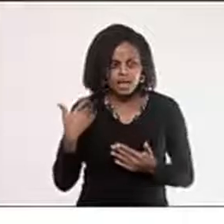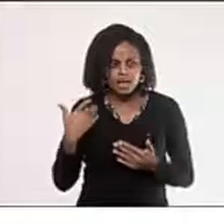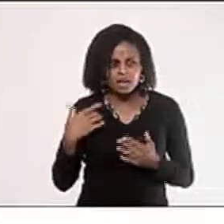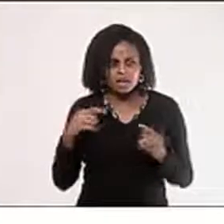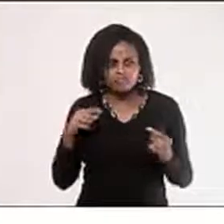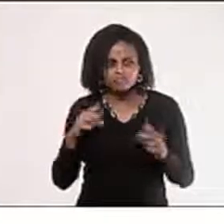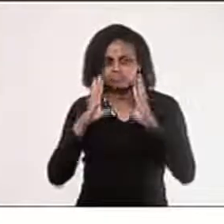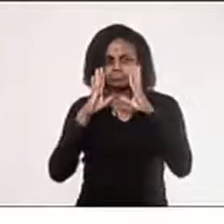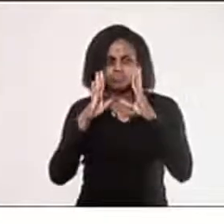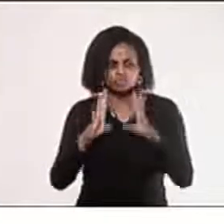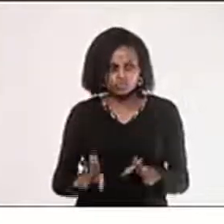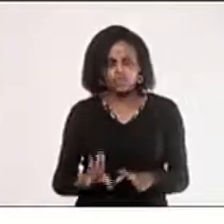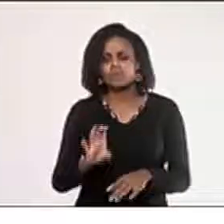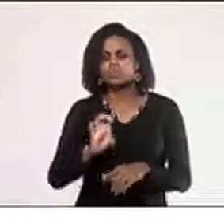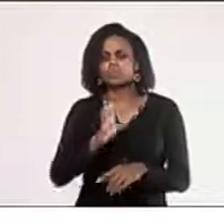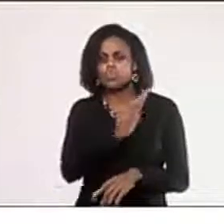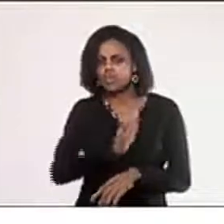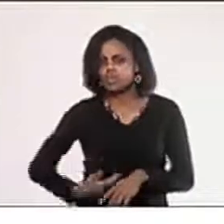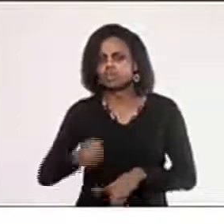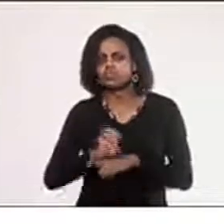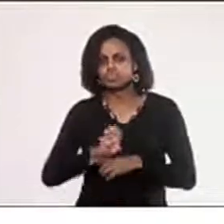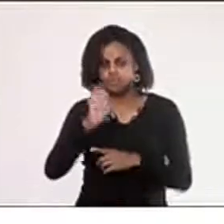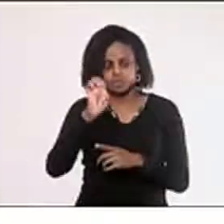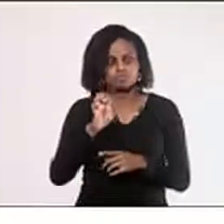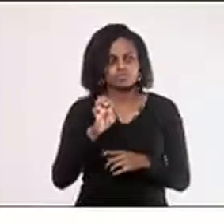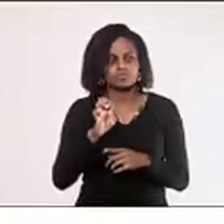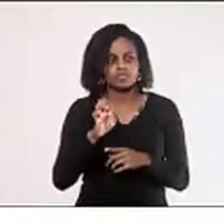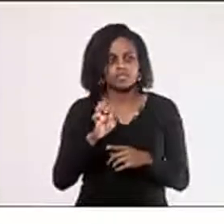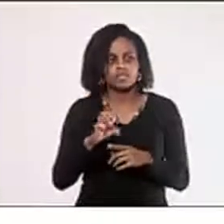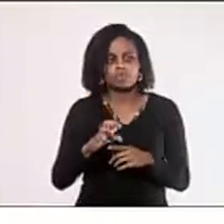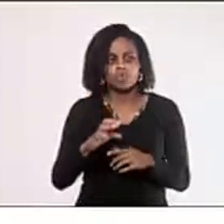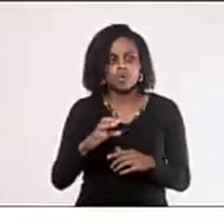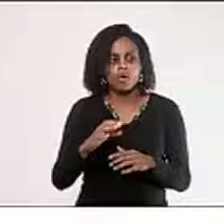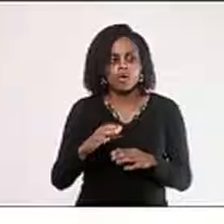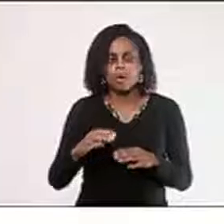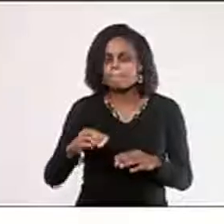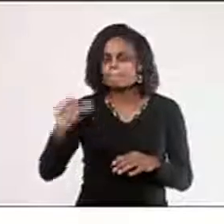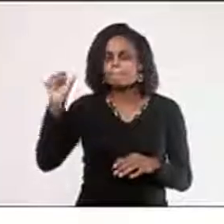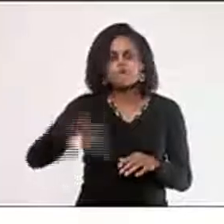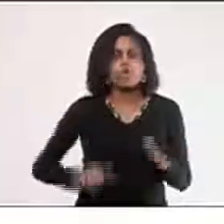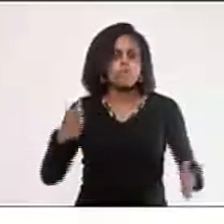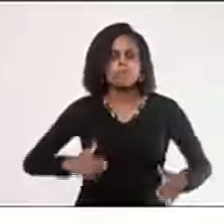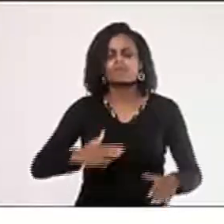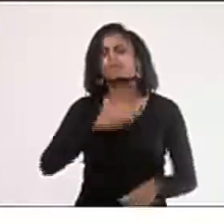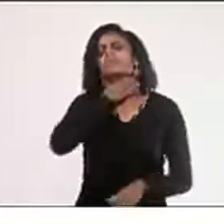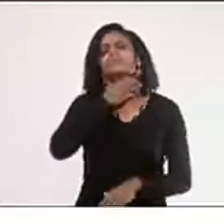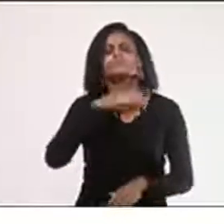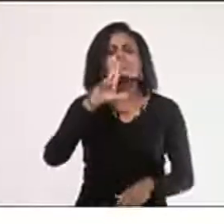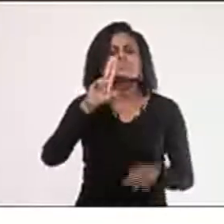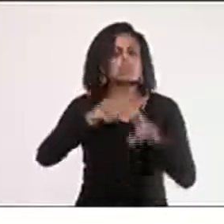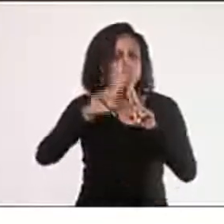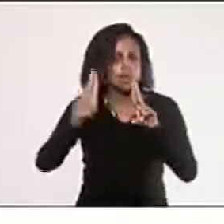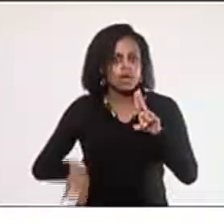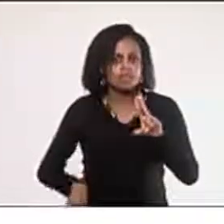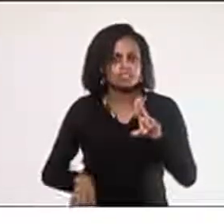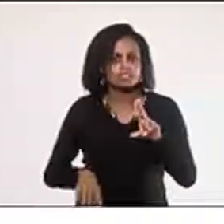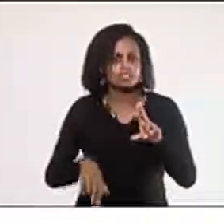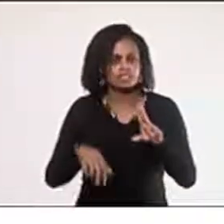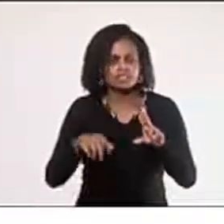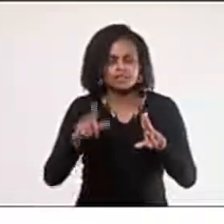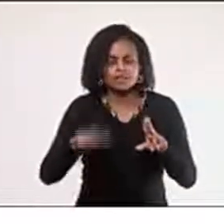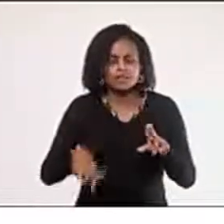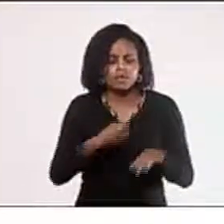pelo governo do Estado do Rio de Janeiro. E no auge da crise da UERJ, foi quando justamente